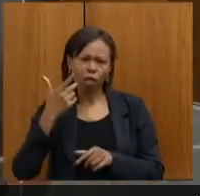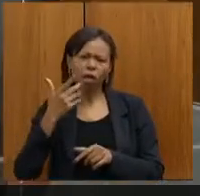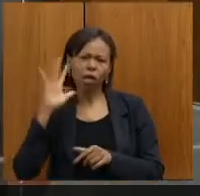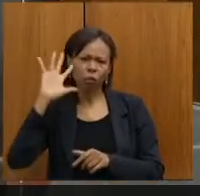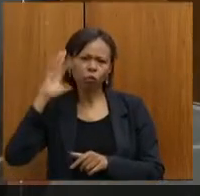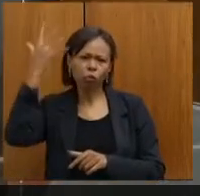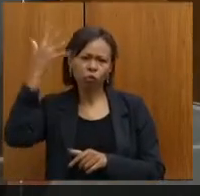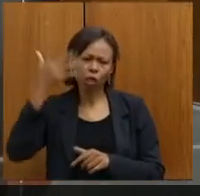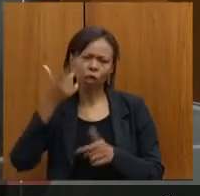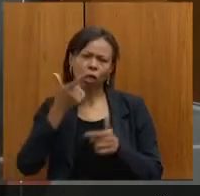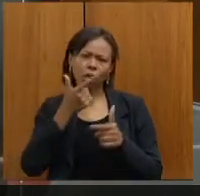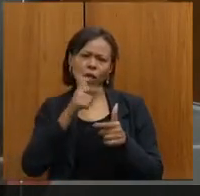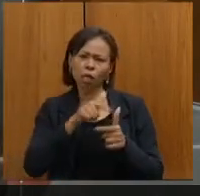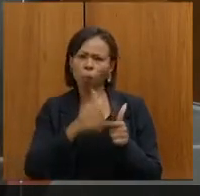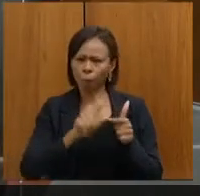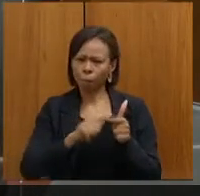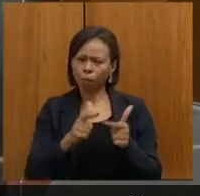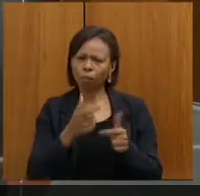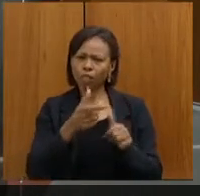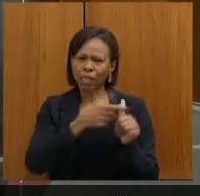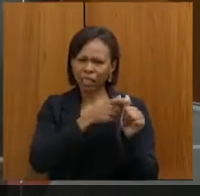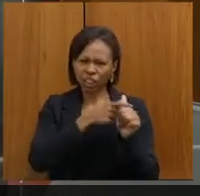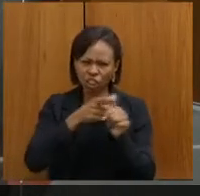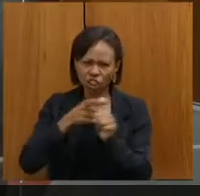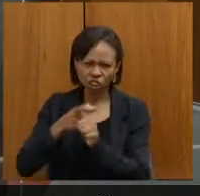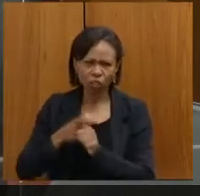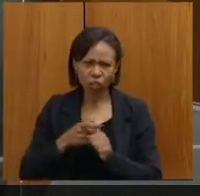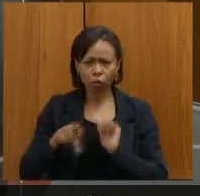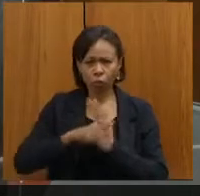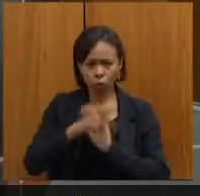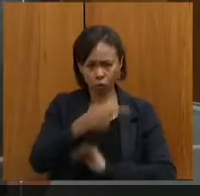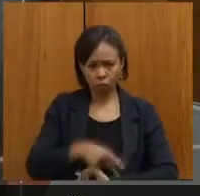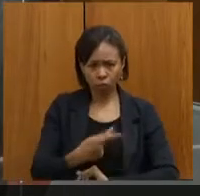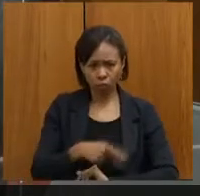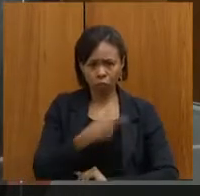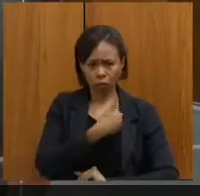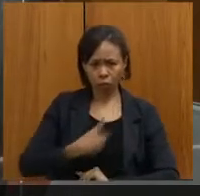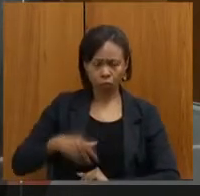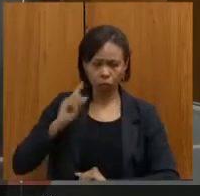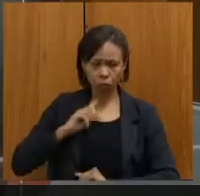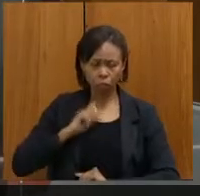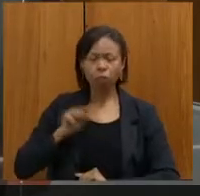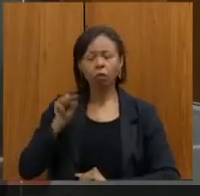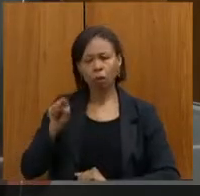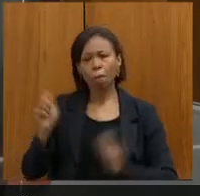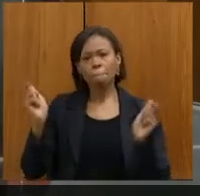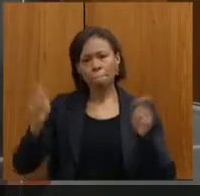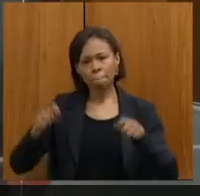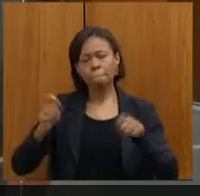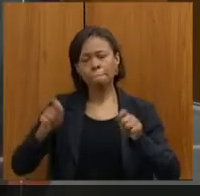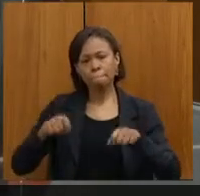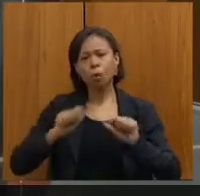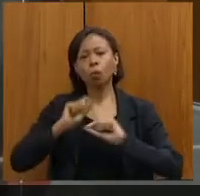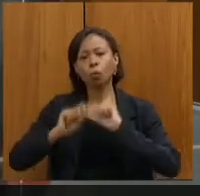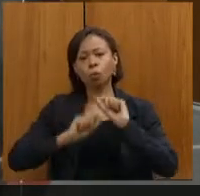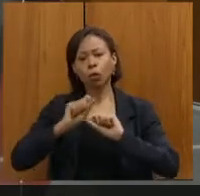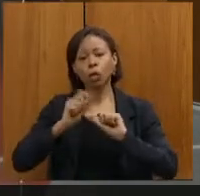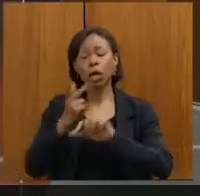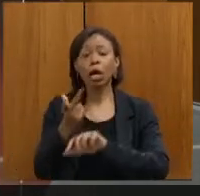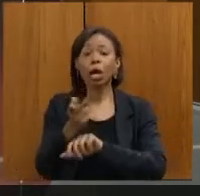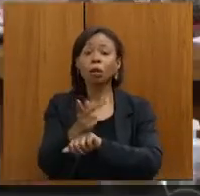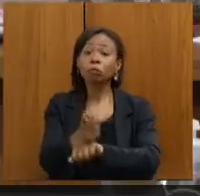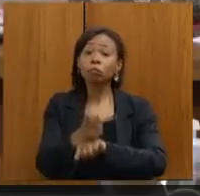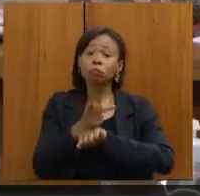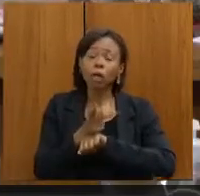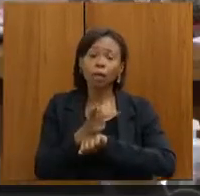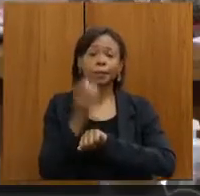porque esse é o propósito se resolveu equacionamento da dívida do Estado teria capacidade de conseguir de buscar